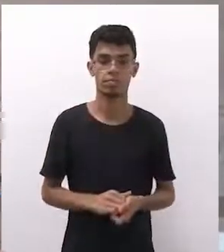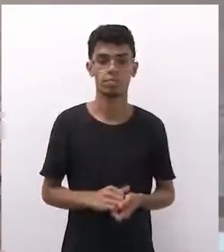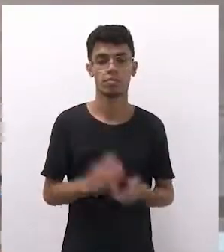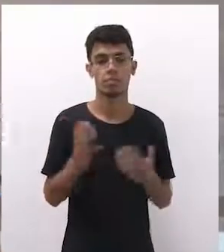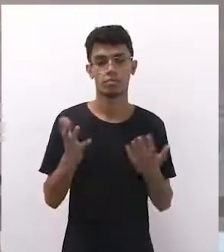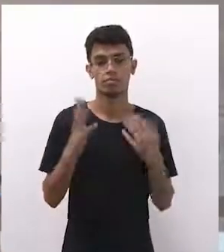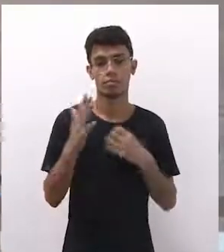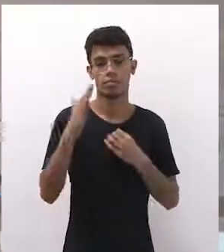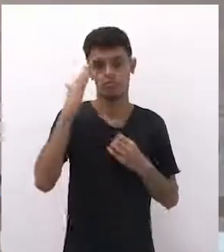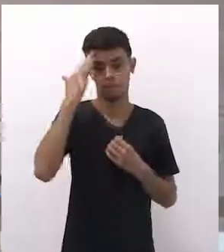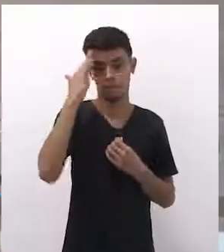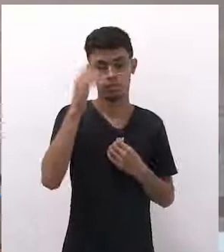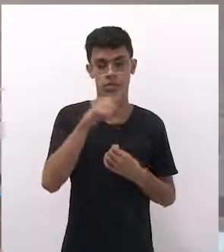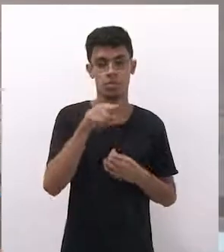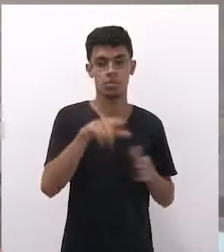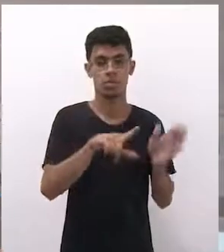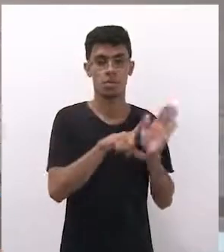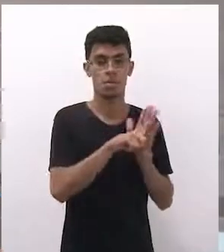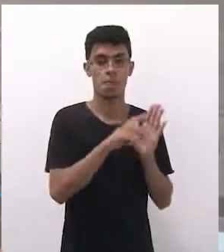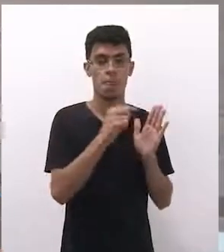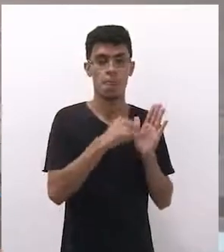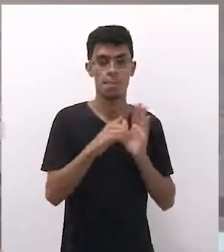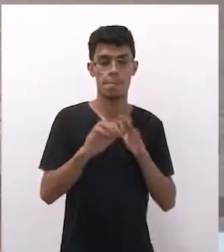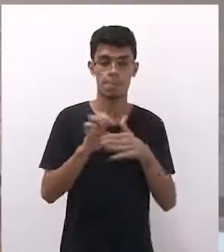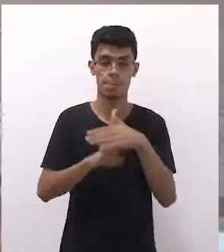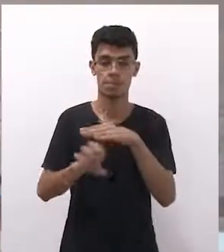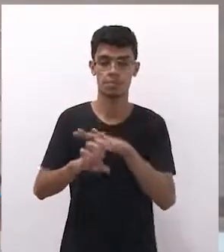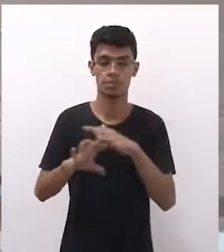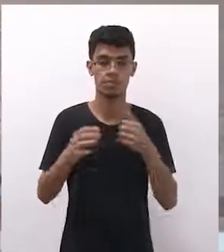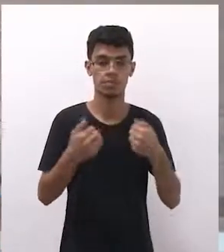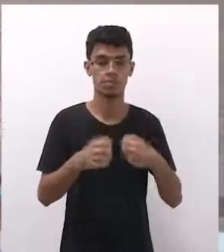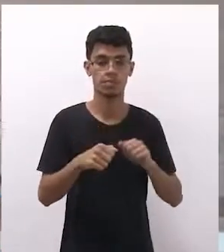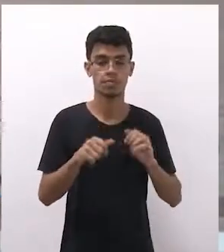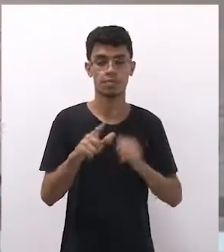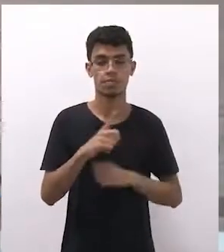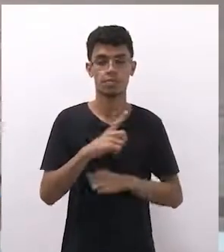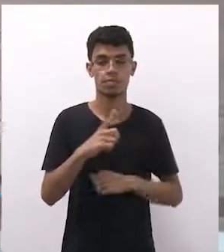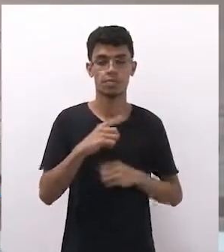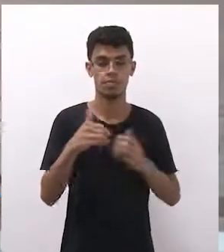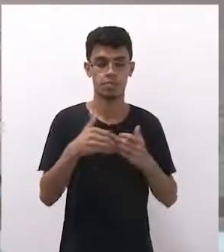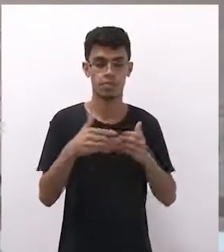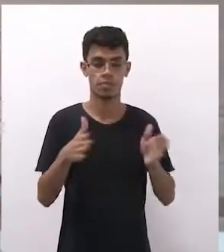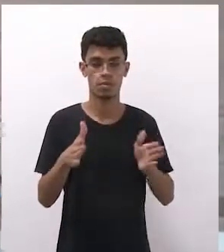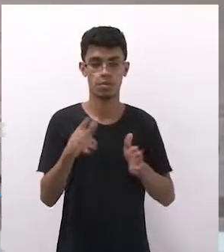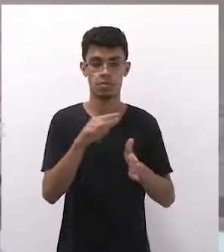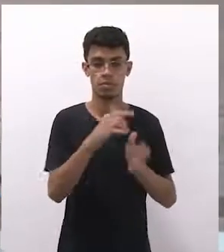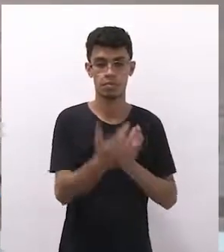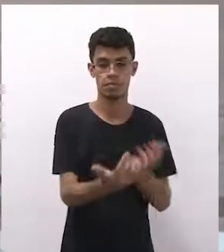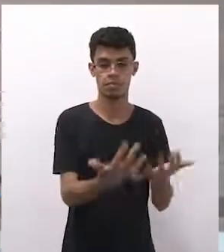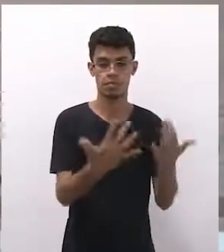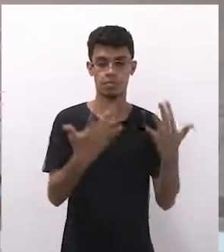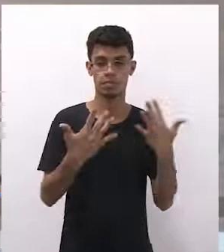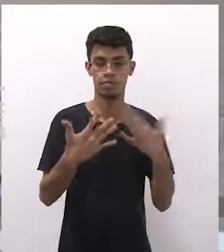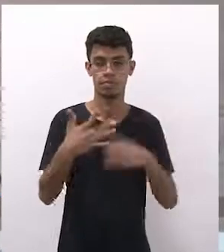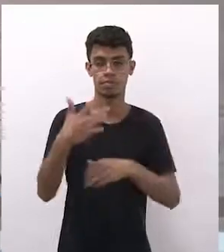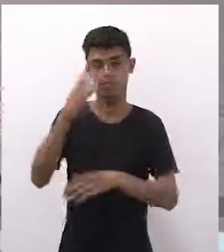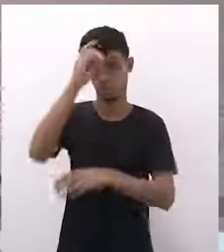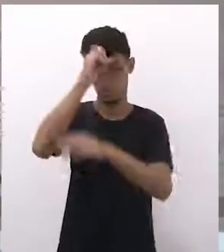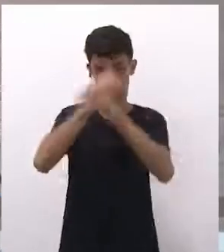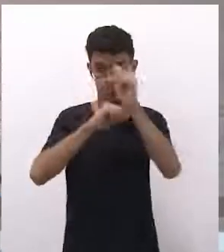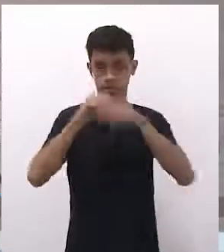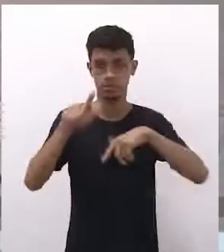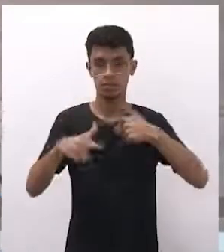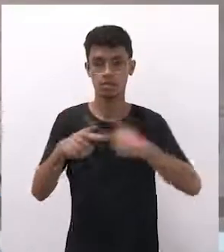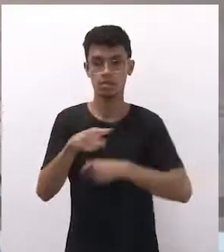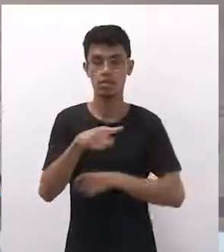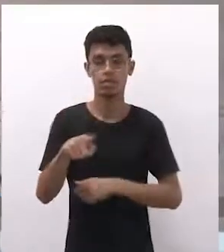os requisitos da lei, mas saibam que as empresas são obrigadas a ter essas cotas de aprendiz. Vocês encontram, tá?